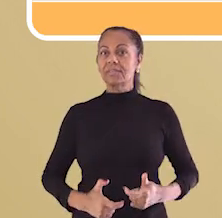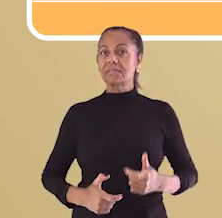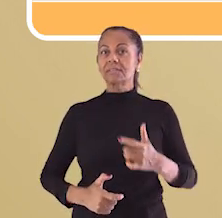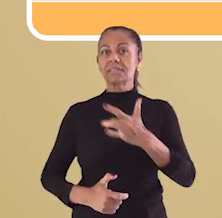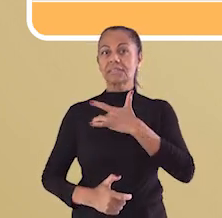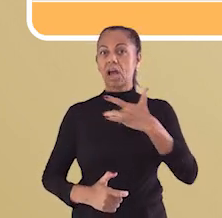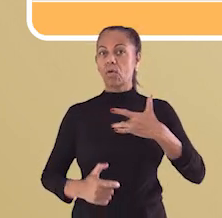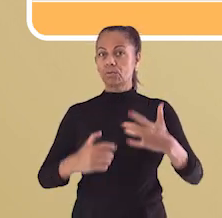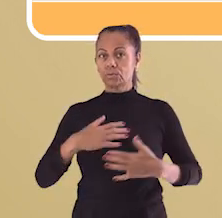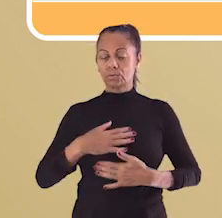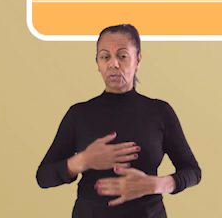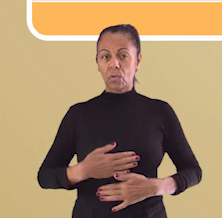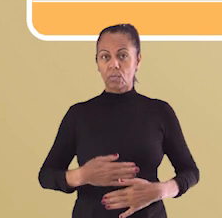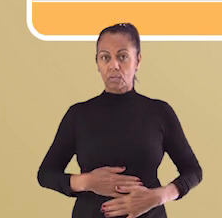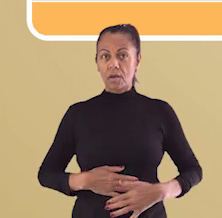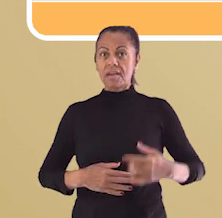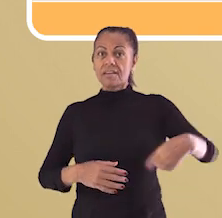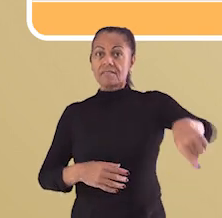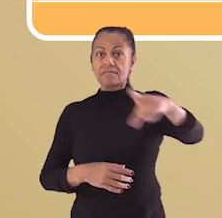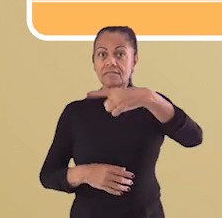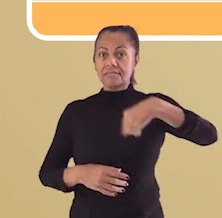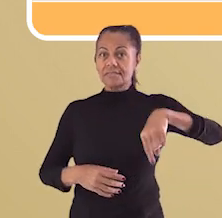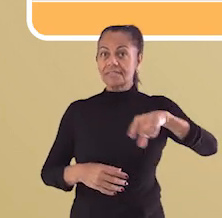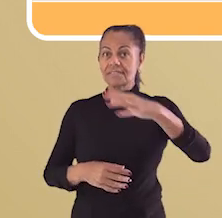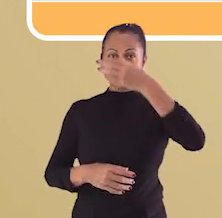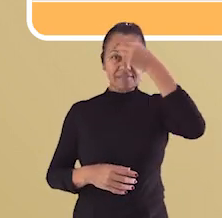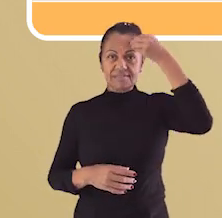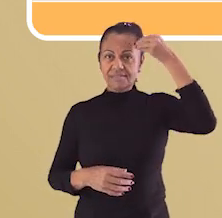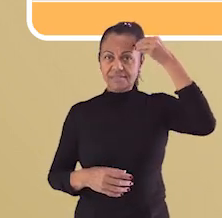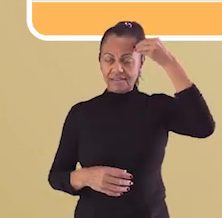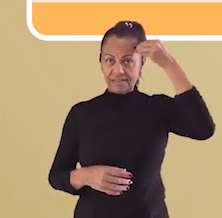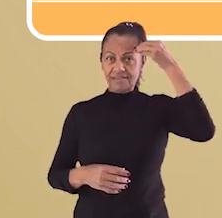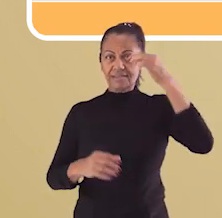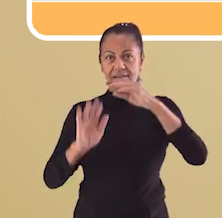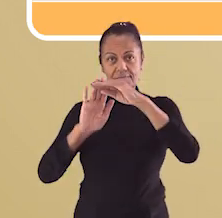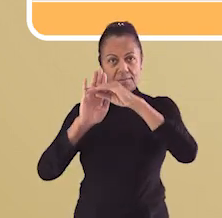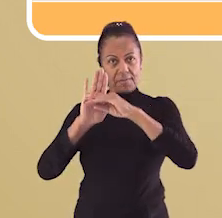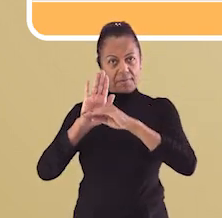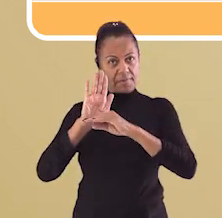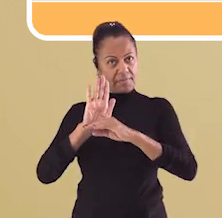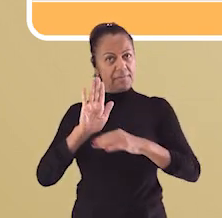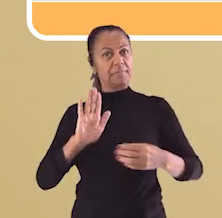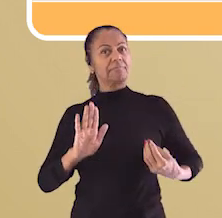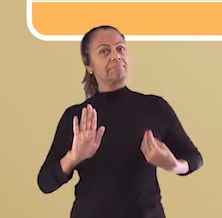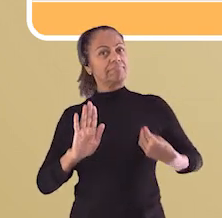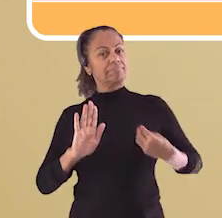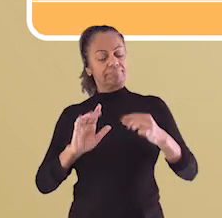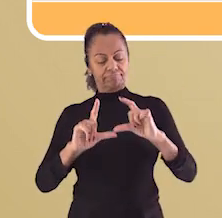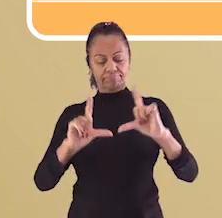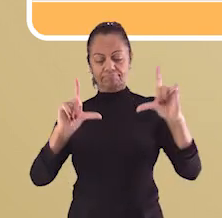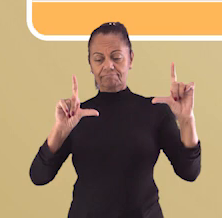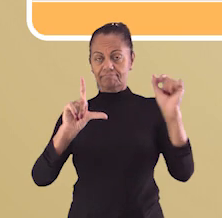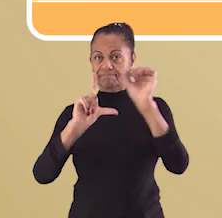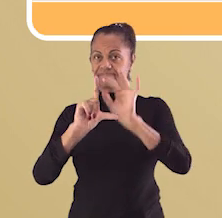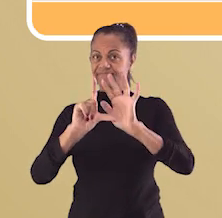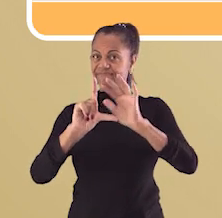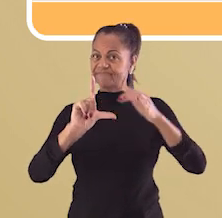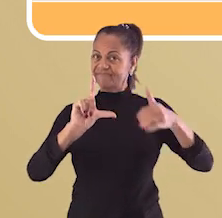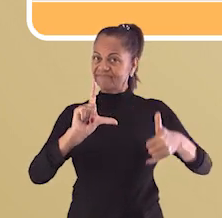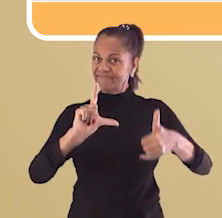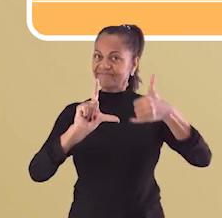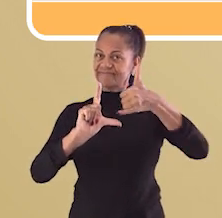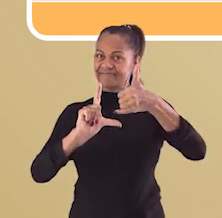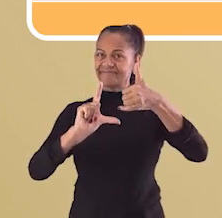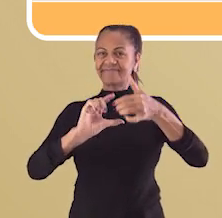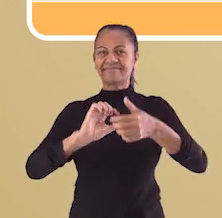Corpo. E você não pode esquecer também de registrar sua presença na aula de hoje. Aqui na tela tem um QR Code. Aponte a câmera do